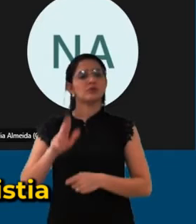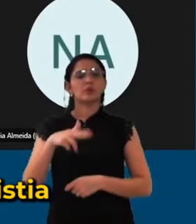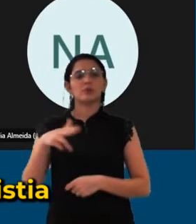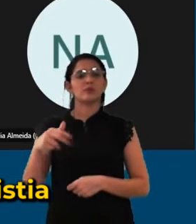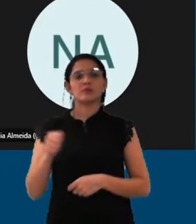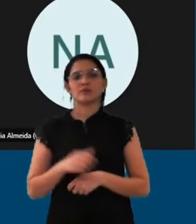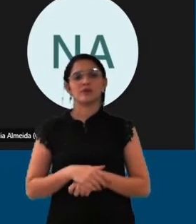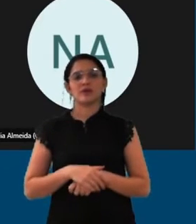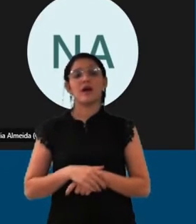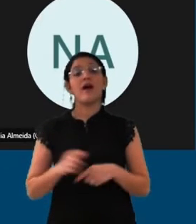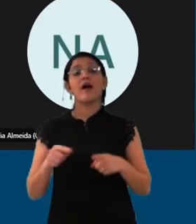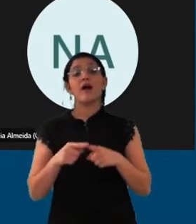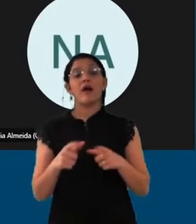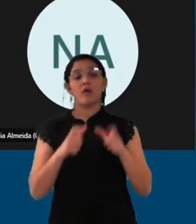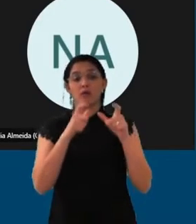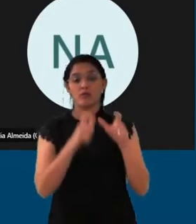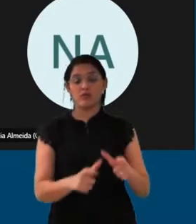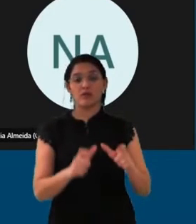já existia